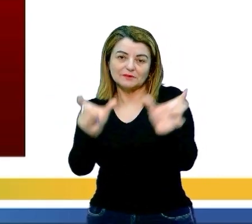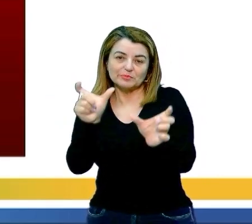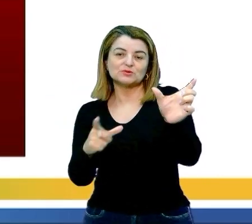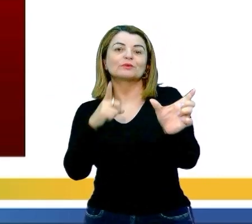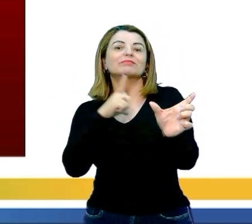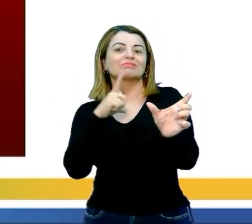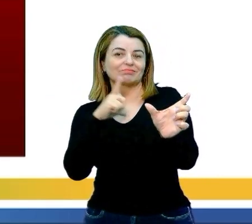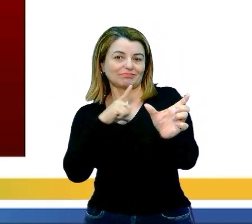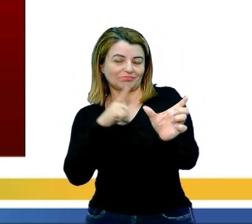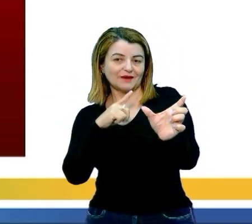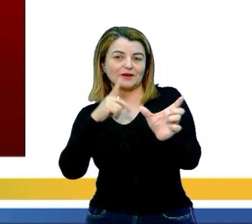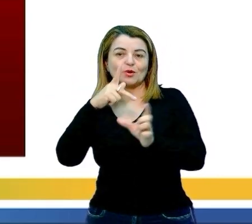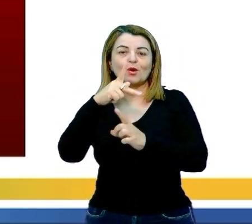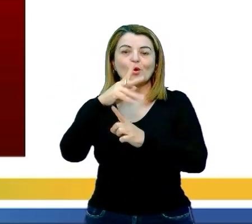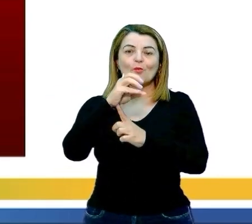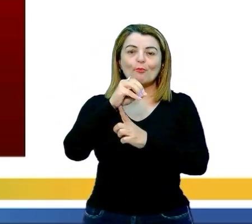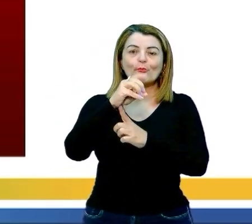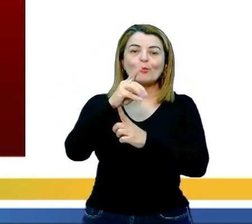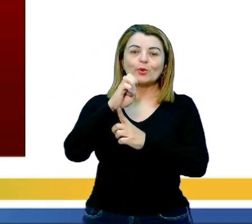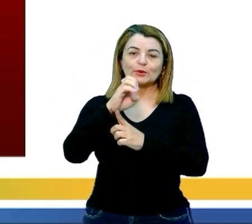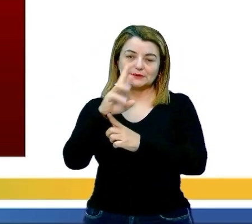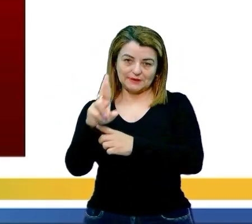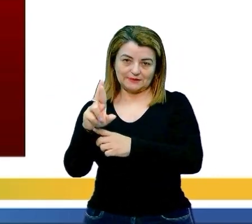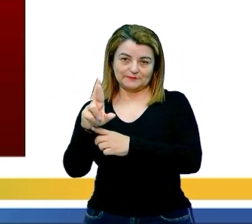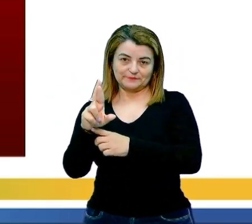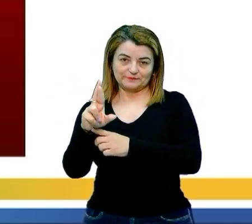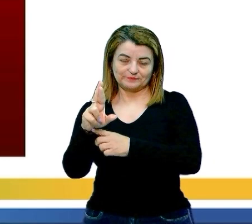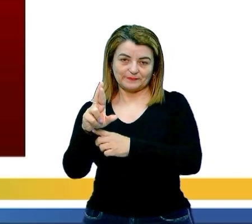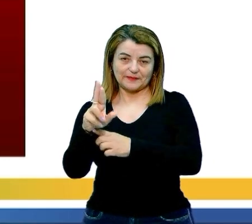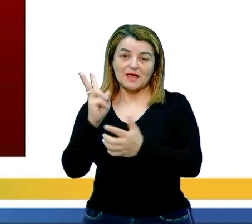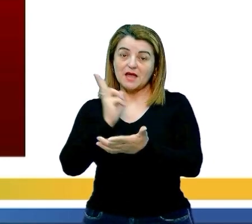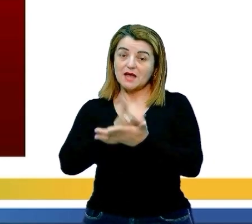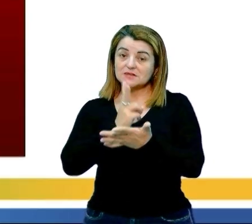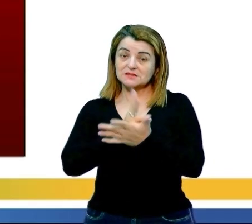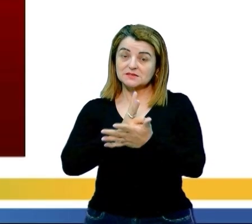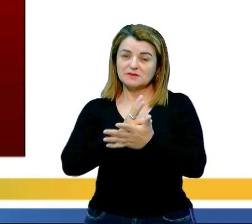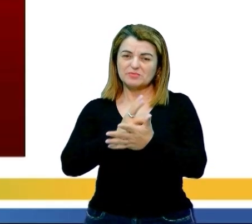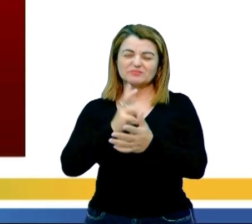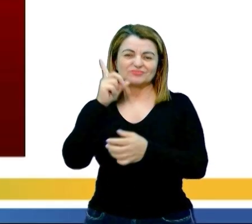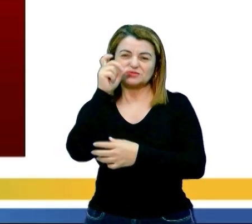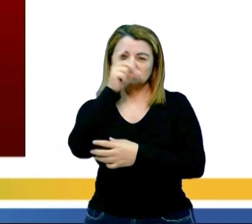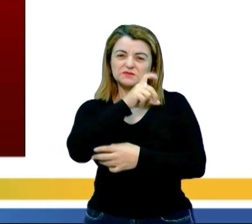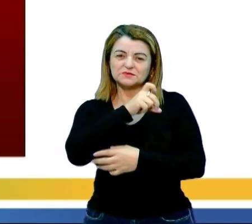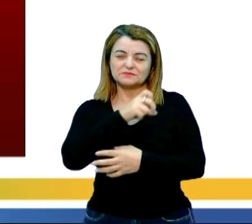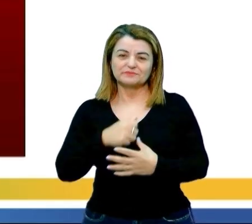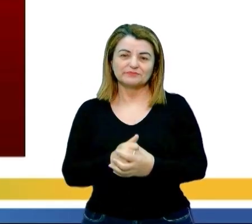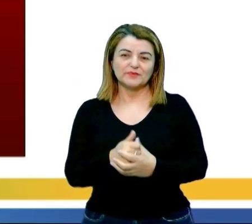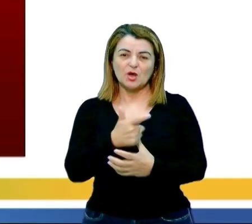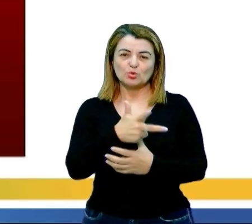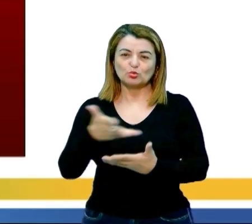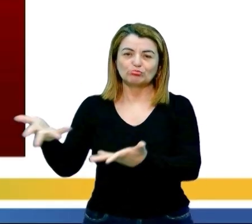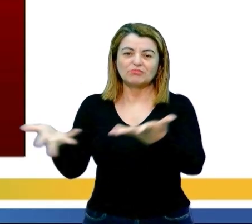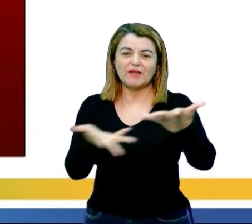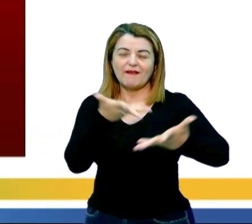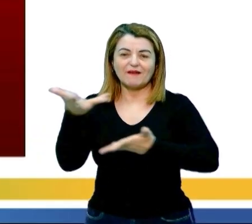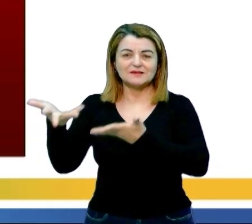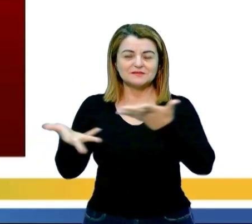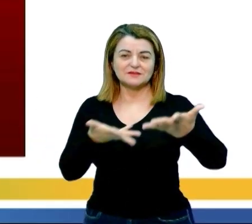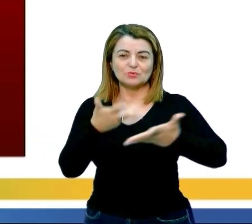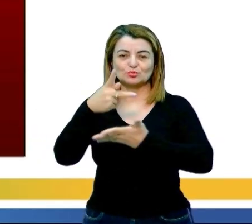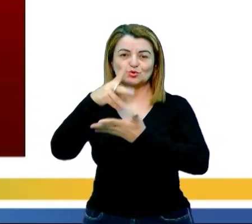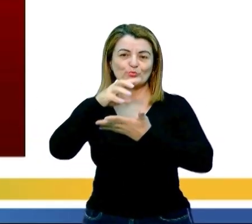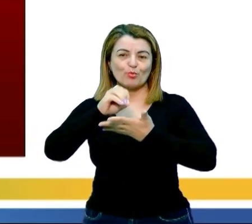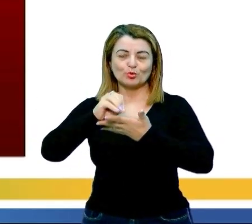uma questão pacífica em qualquer situação. O poder é sempre conflituoso. Então, não existe relação de poder